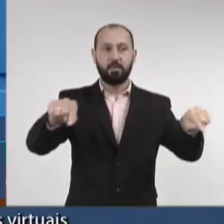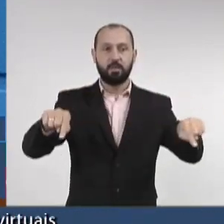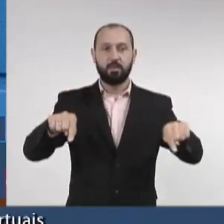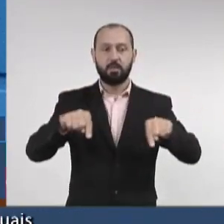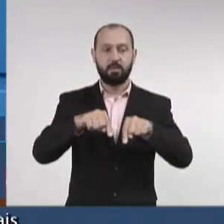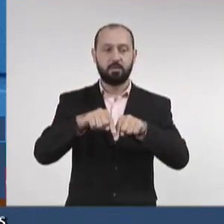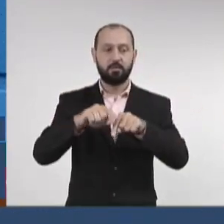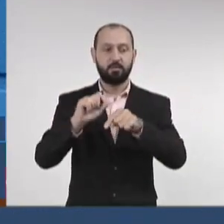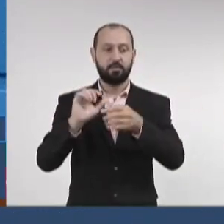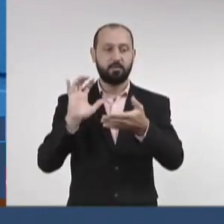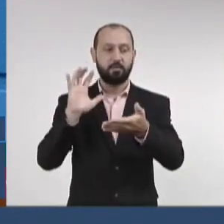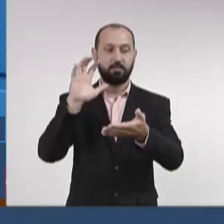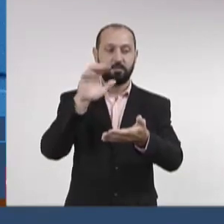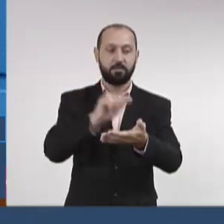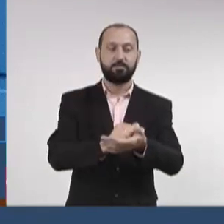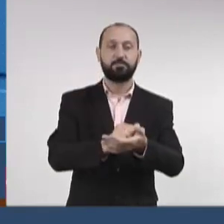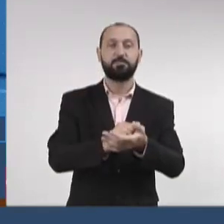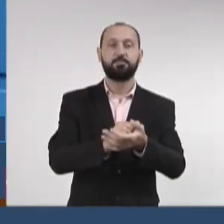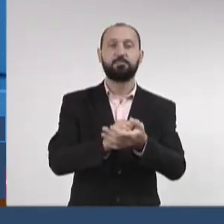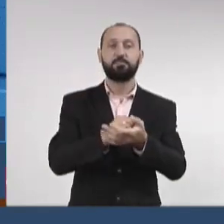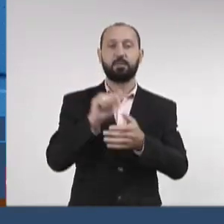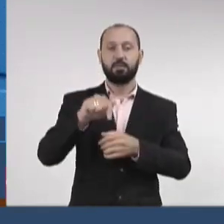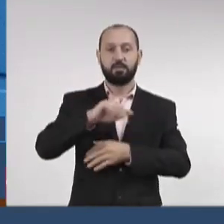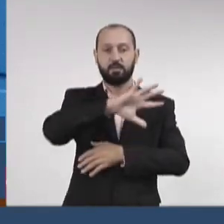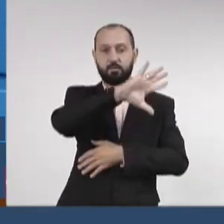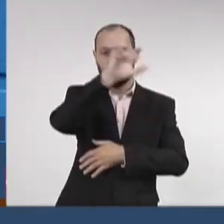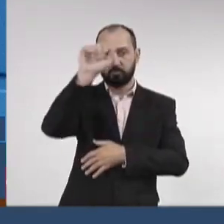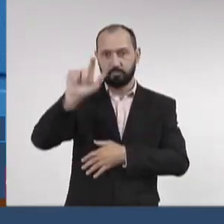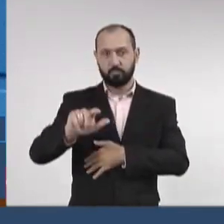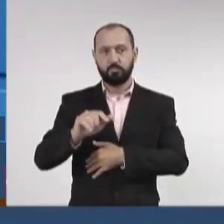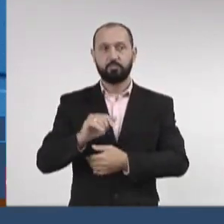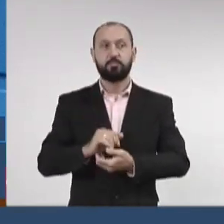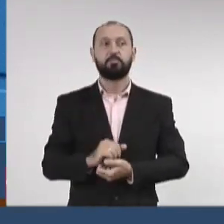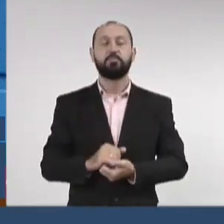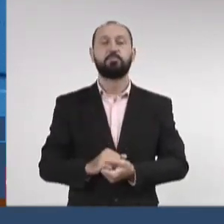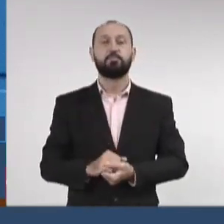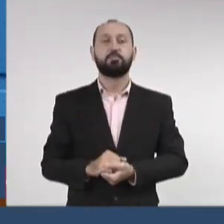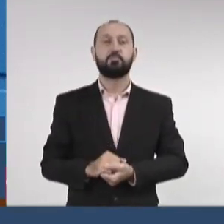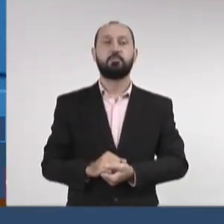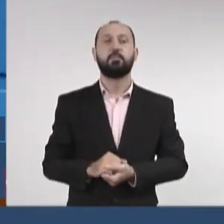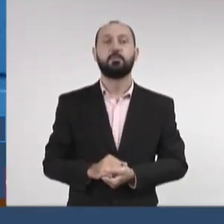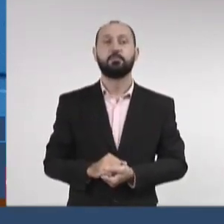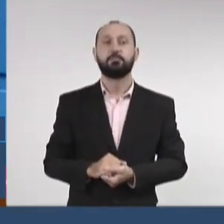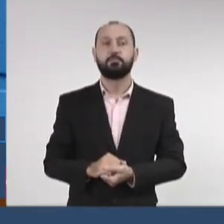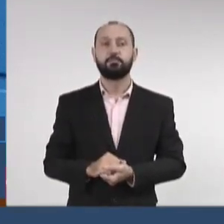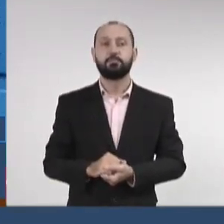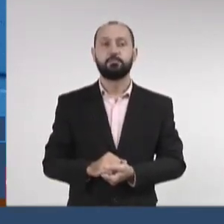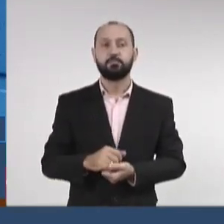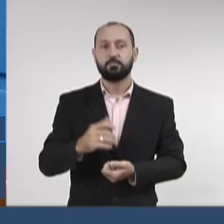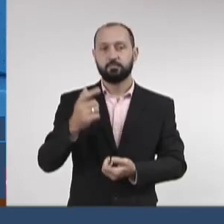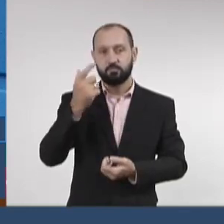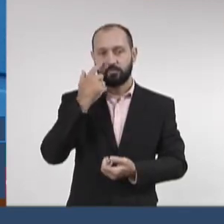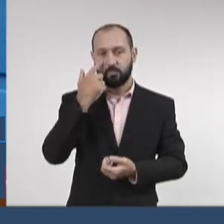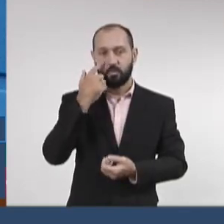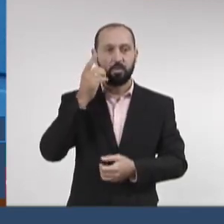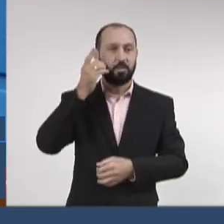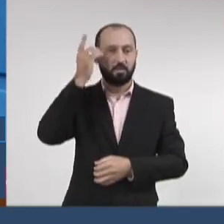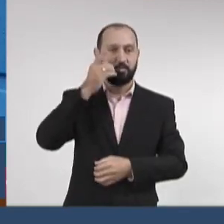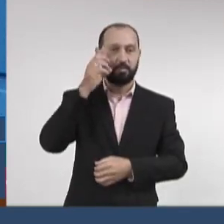terras por indígenas aqui no Mato Grosso do Sul. E faço isso, deputado Rafael